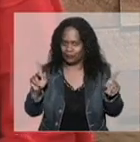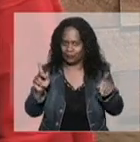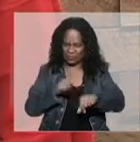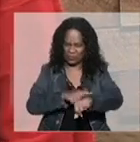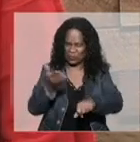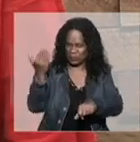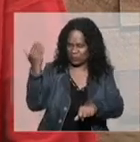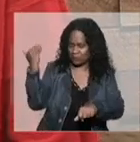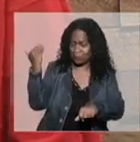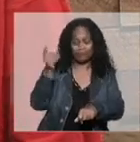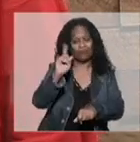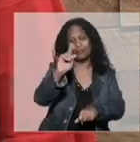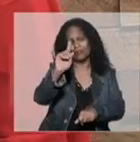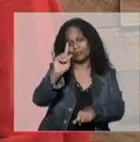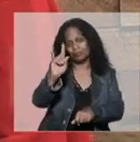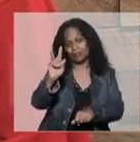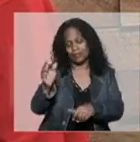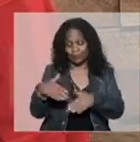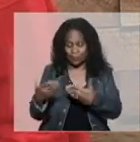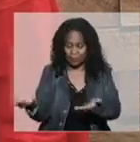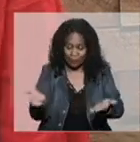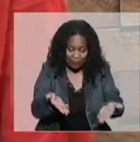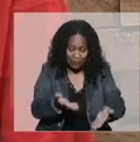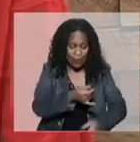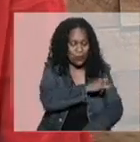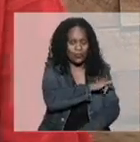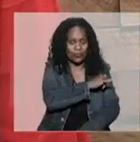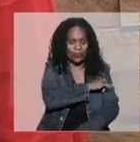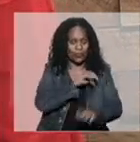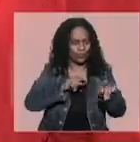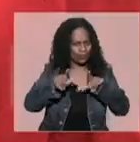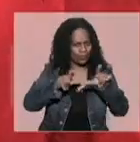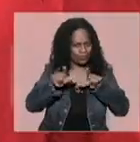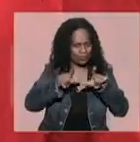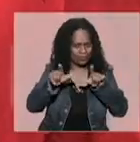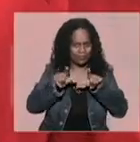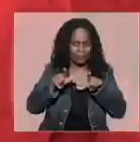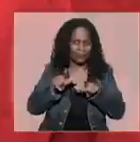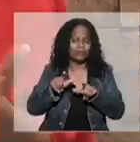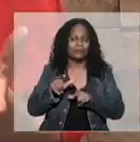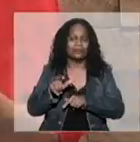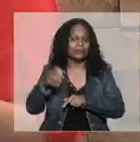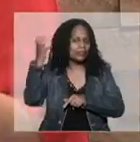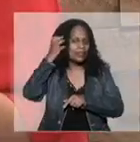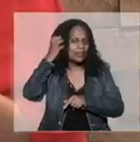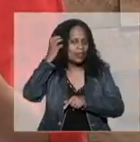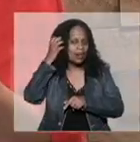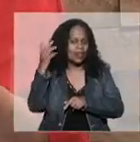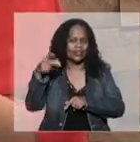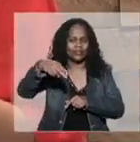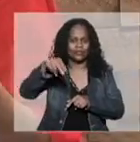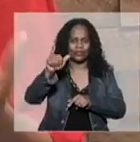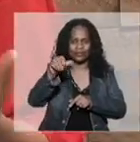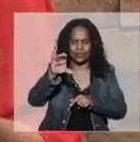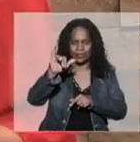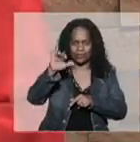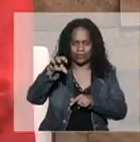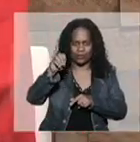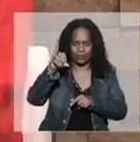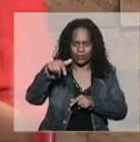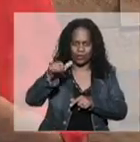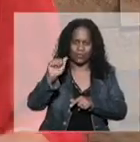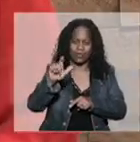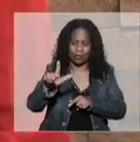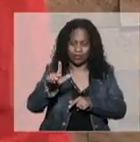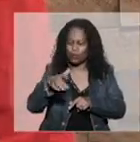na época não era muito assim. Aí você chega no Rio, você trabalhou na Rádio Nacional. Era uma emissora muito concorrida,